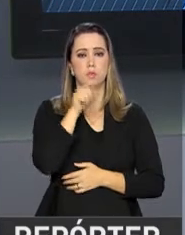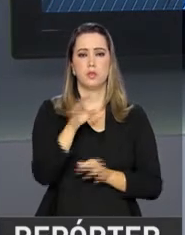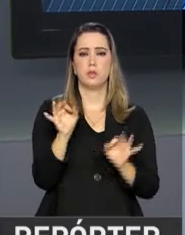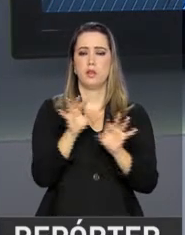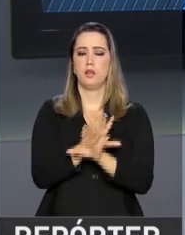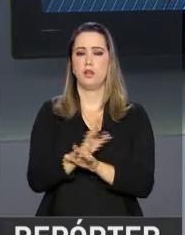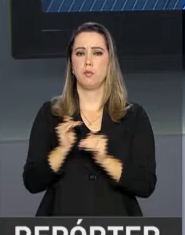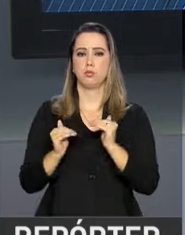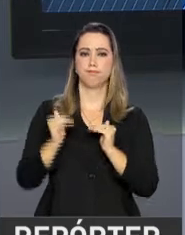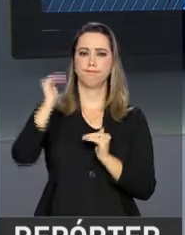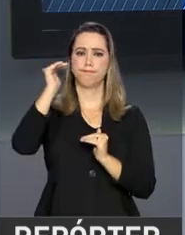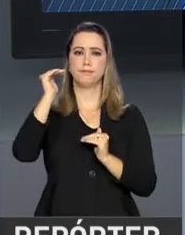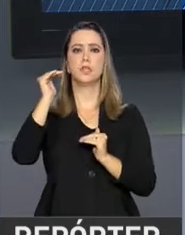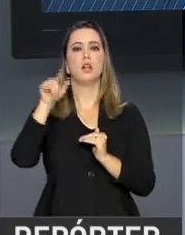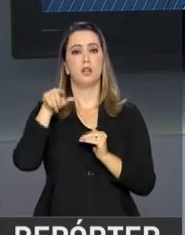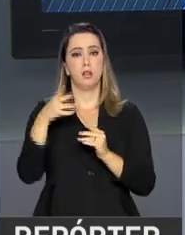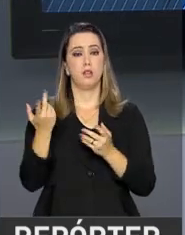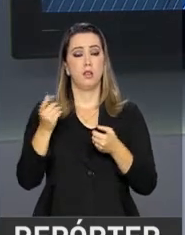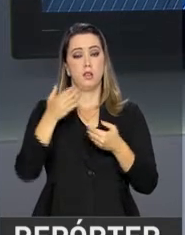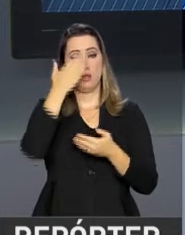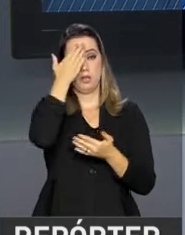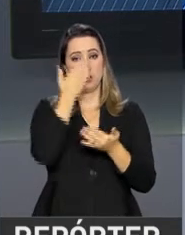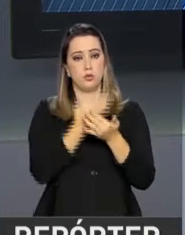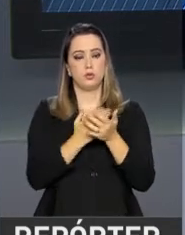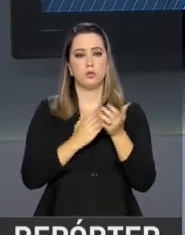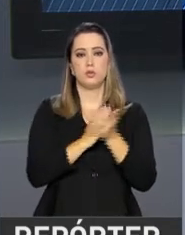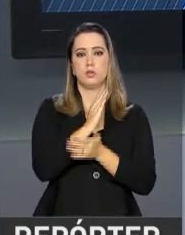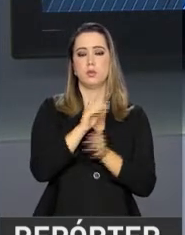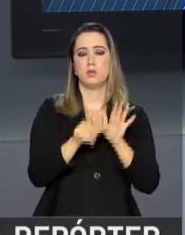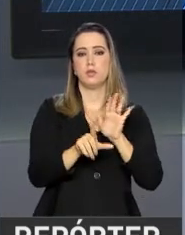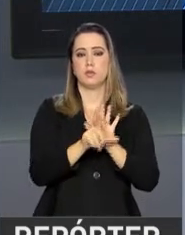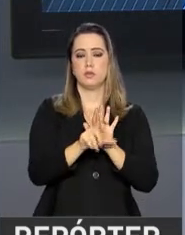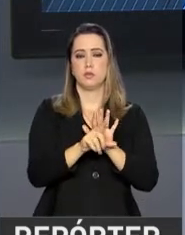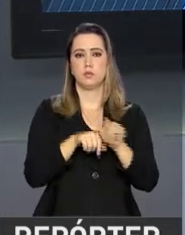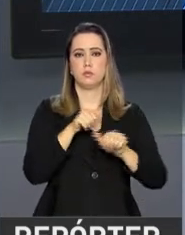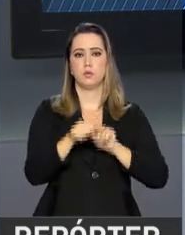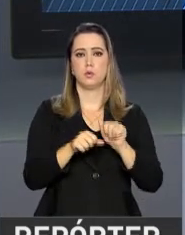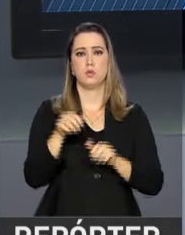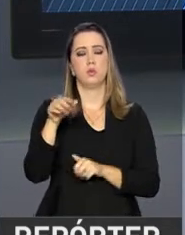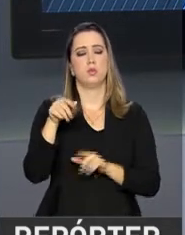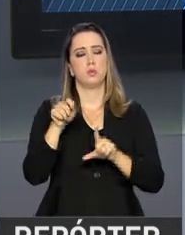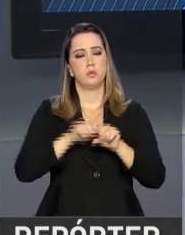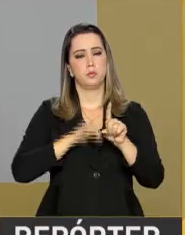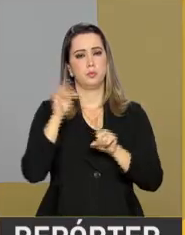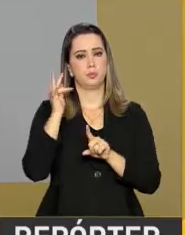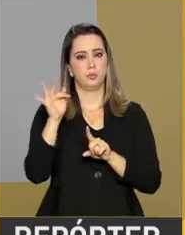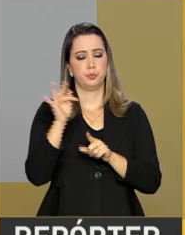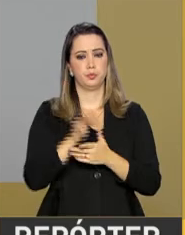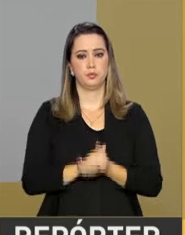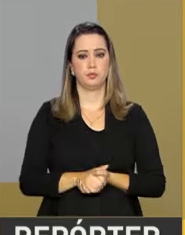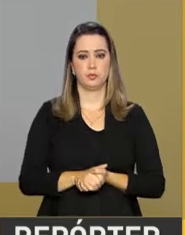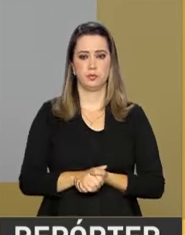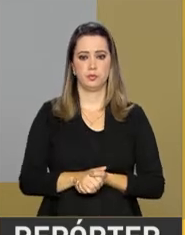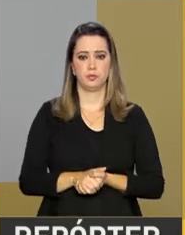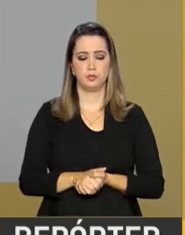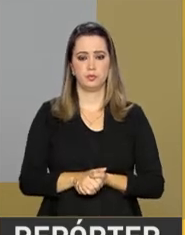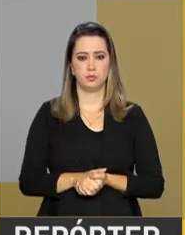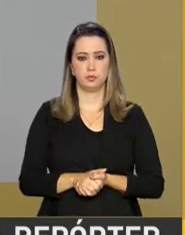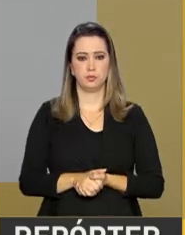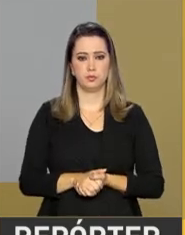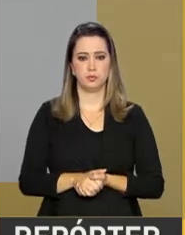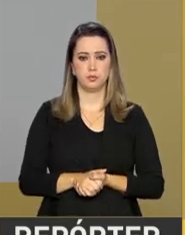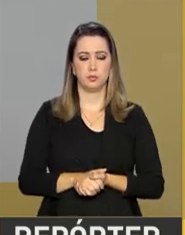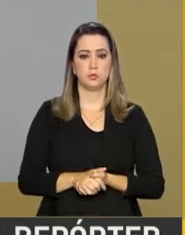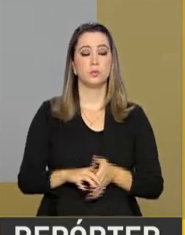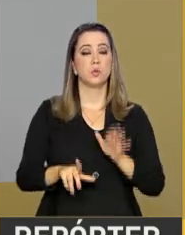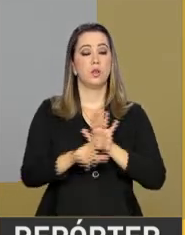acaba com privilégios e que acredita que a votação na Câmara dos Deputados será no mês de fevereiro. A reforma